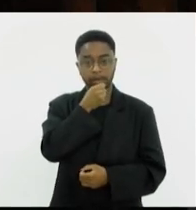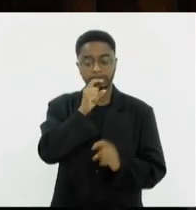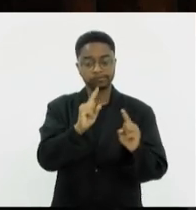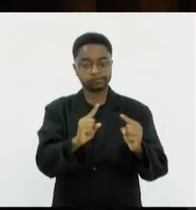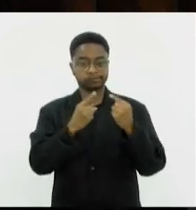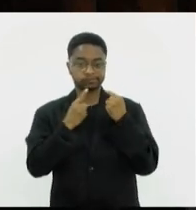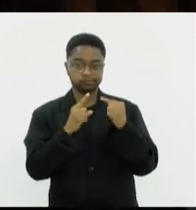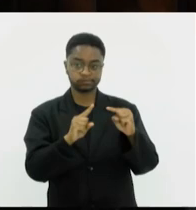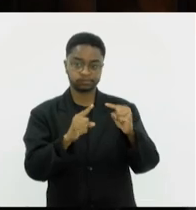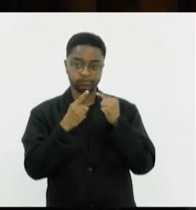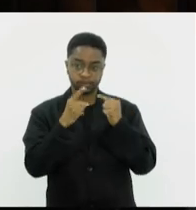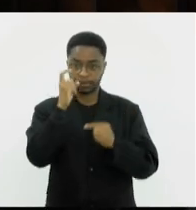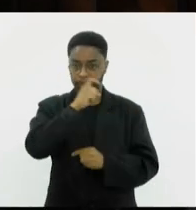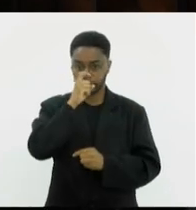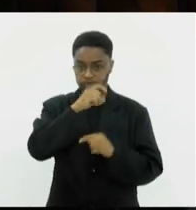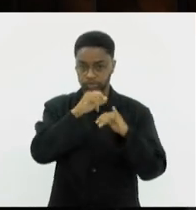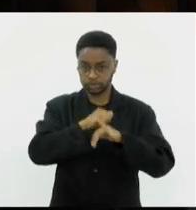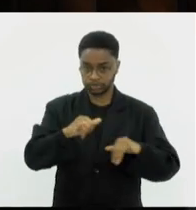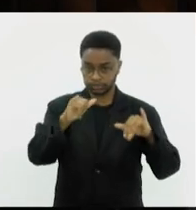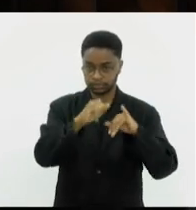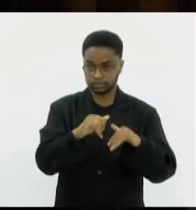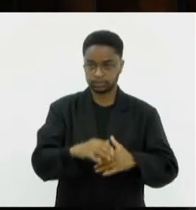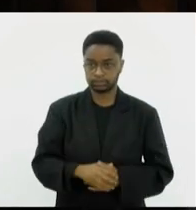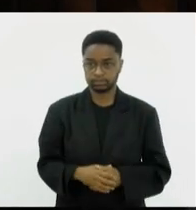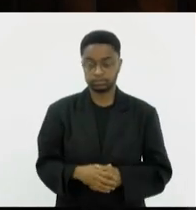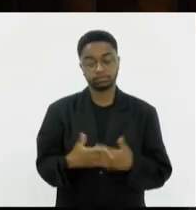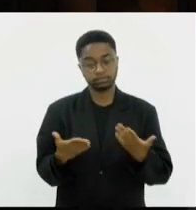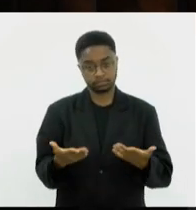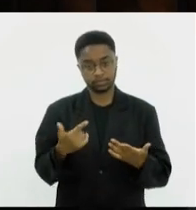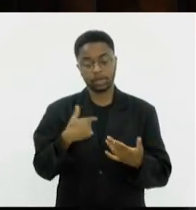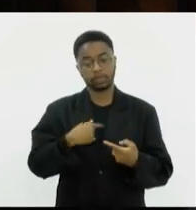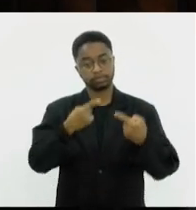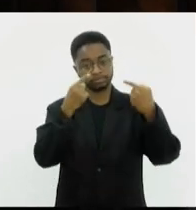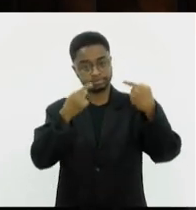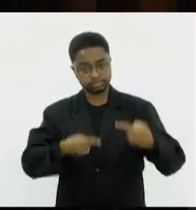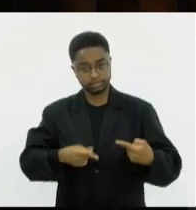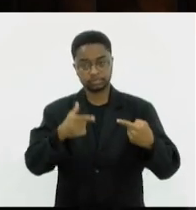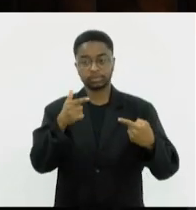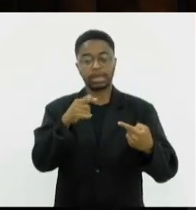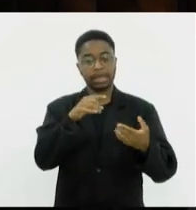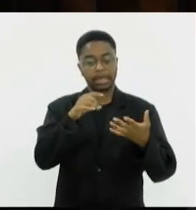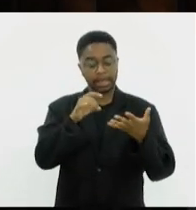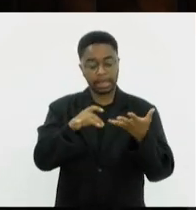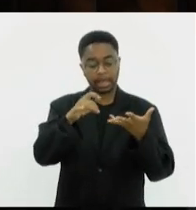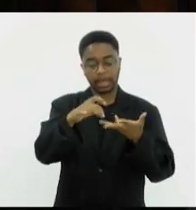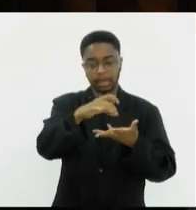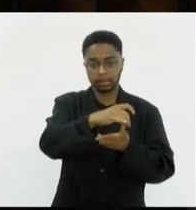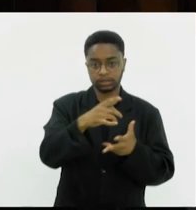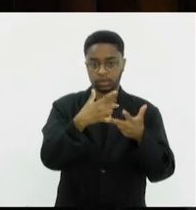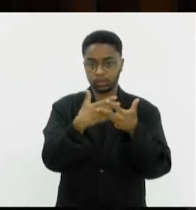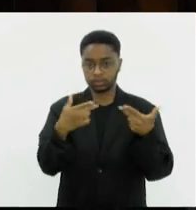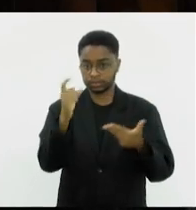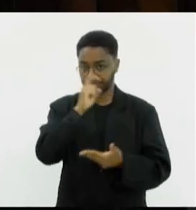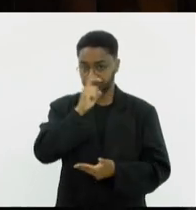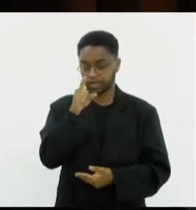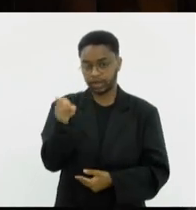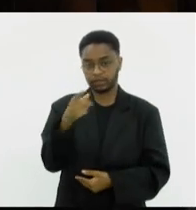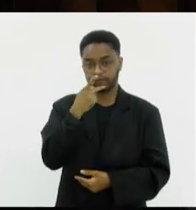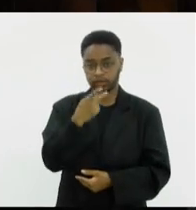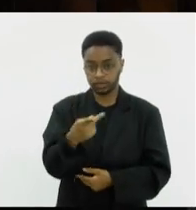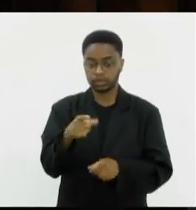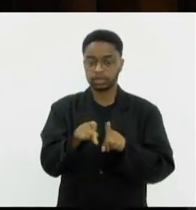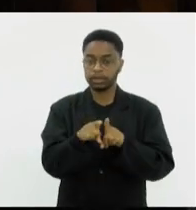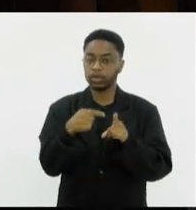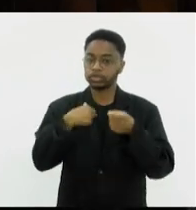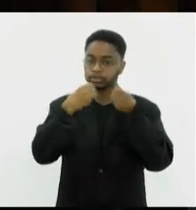atacar com mentiras. E eu vou rebater cada uma das mentiras desse deputado e vou